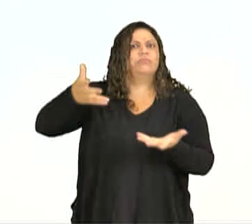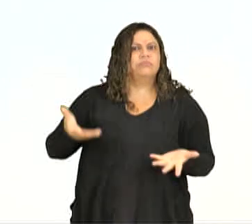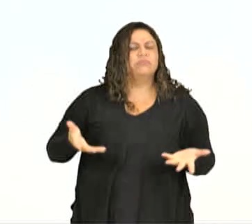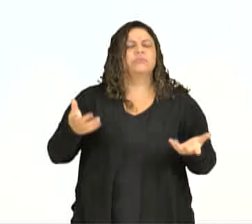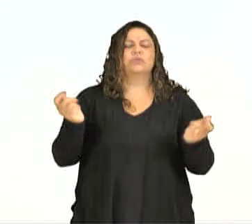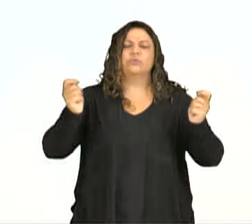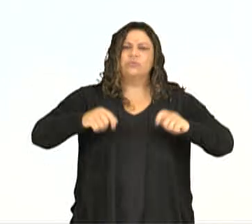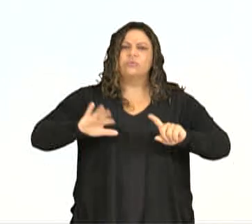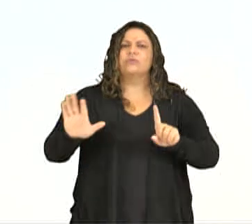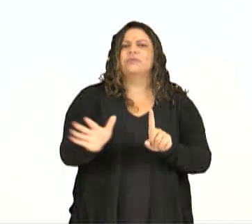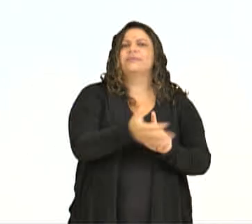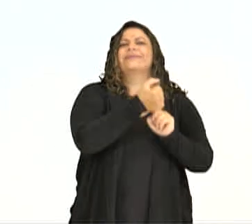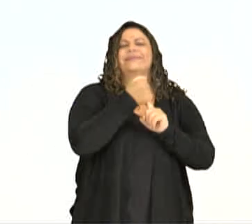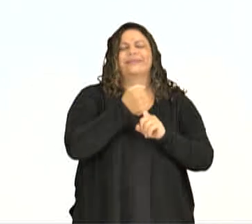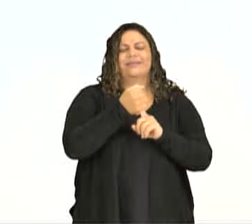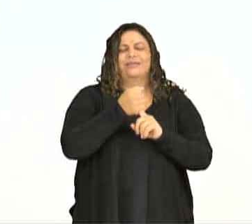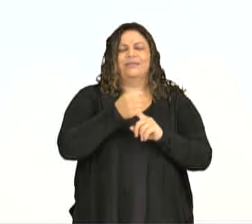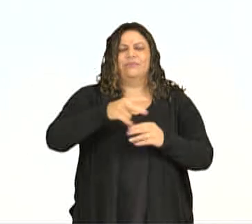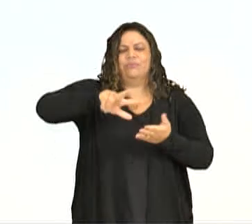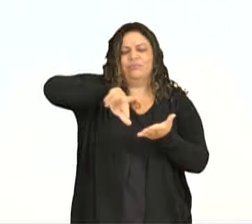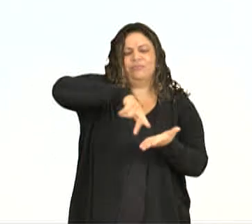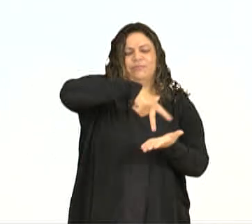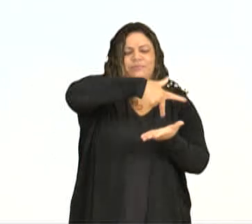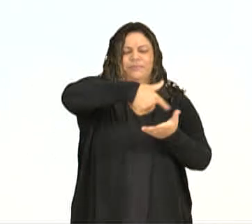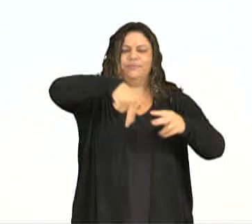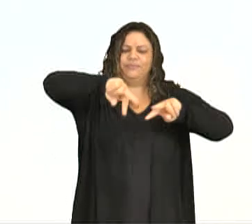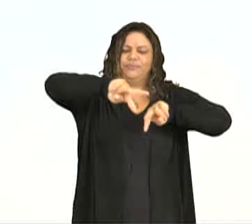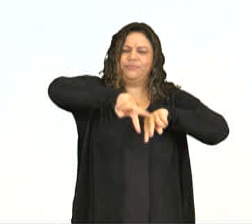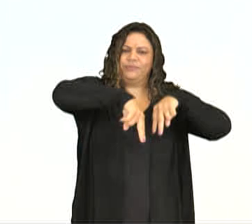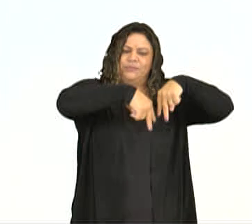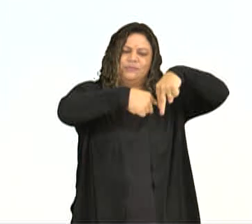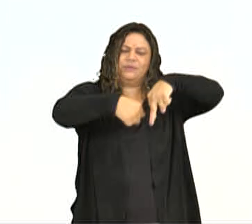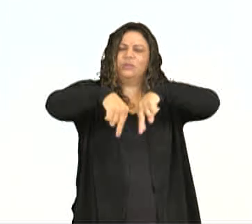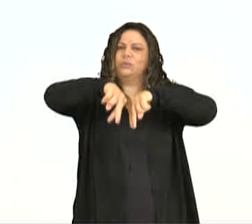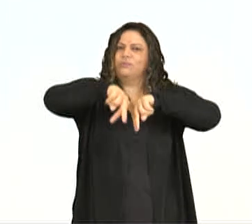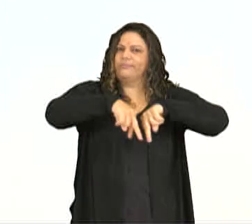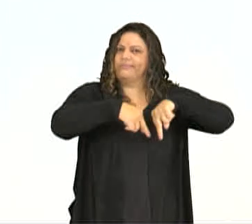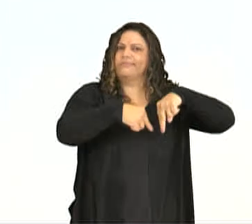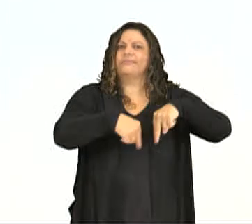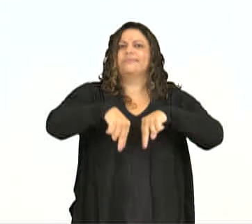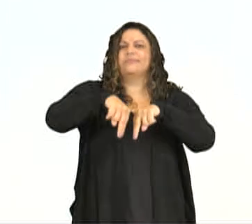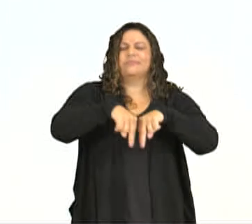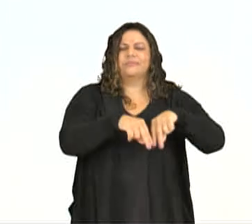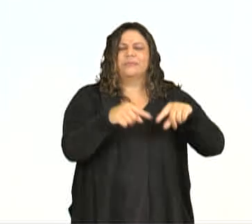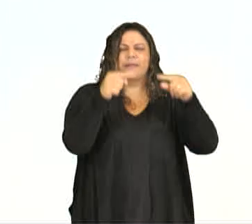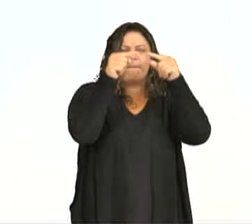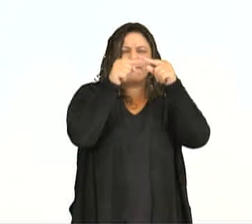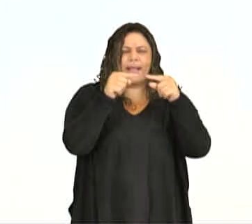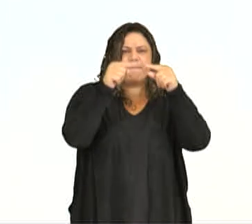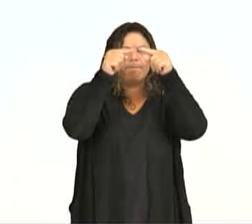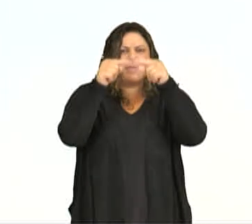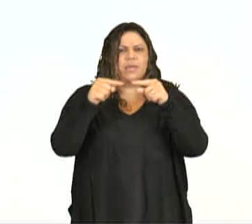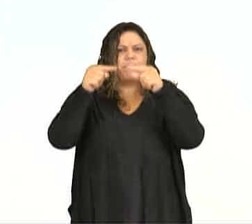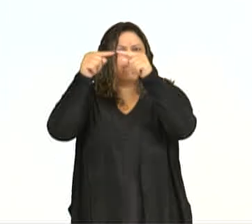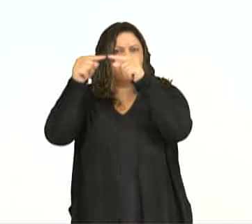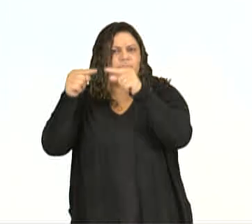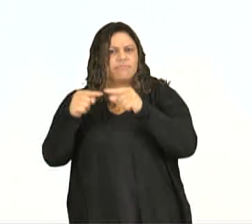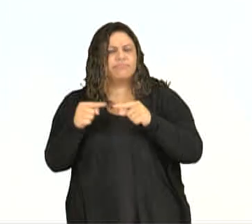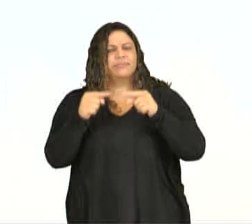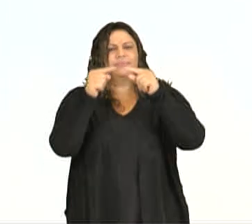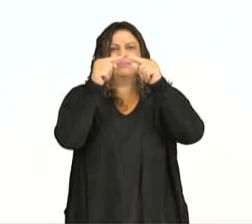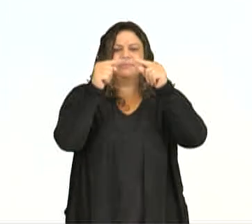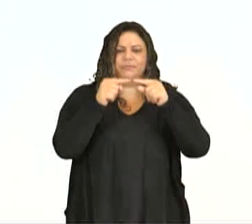esse domínio do valsar e da marcação dos passos. É muito importante a marcação desse primeiro passo